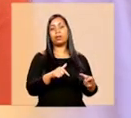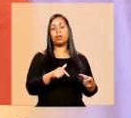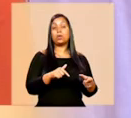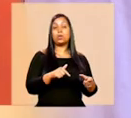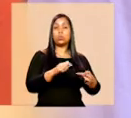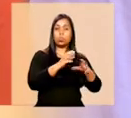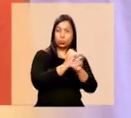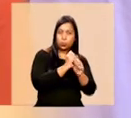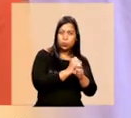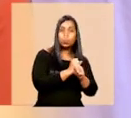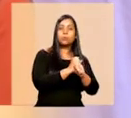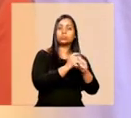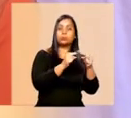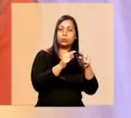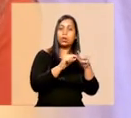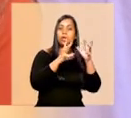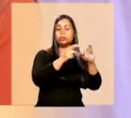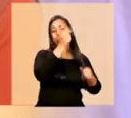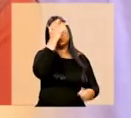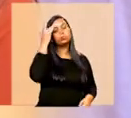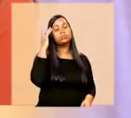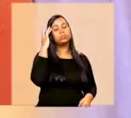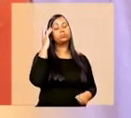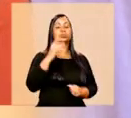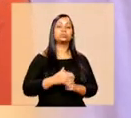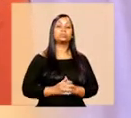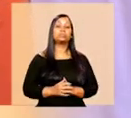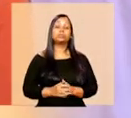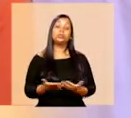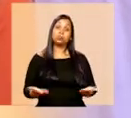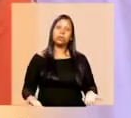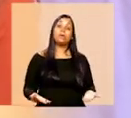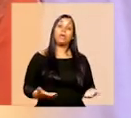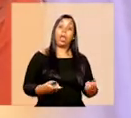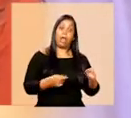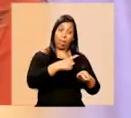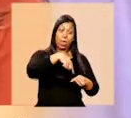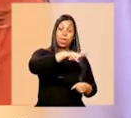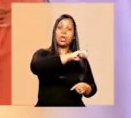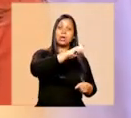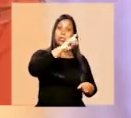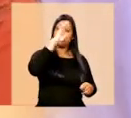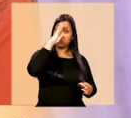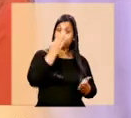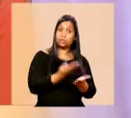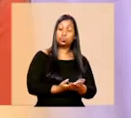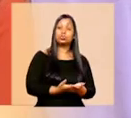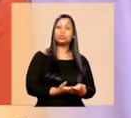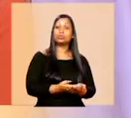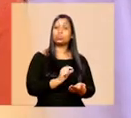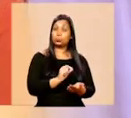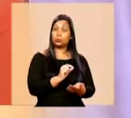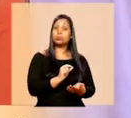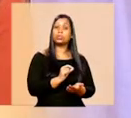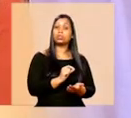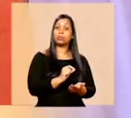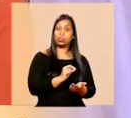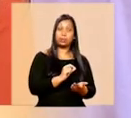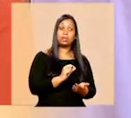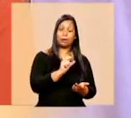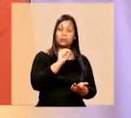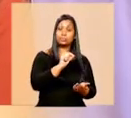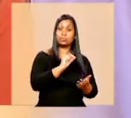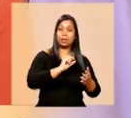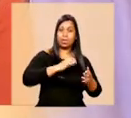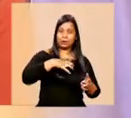Os dados estão relacionados à população, que é o que o doutor disse. Eles acreditam que é nesse processo, por